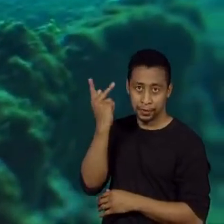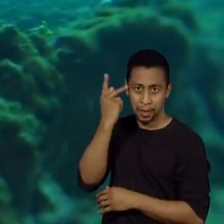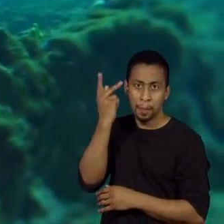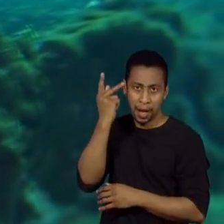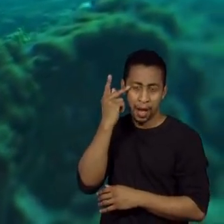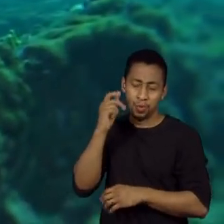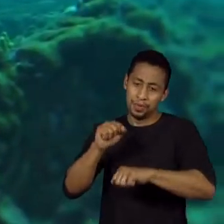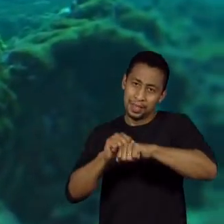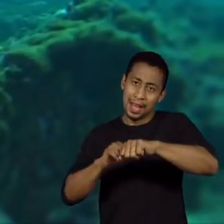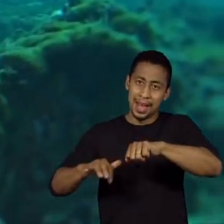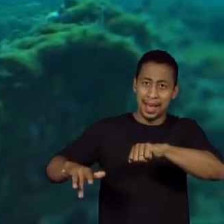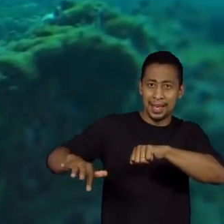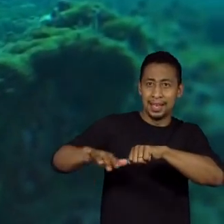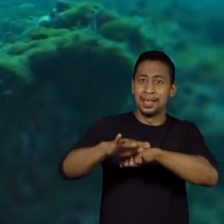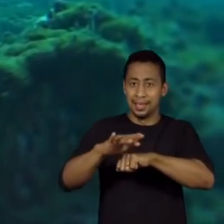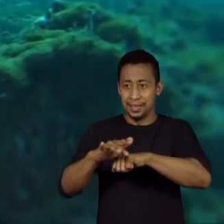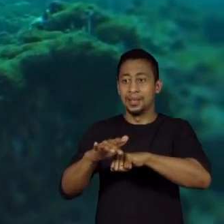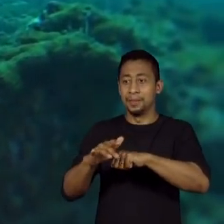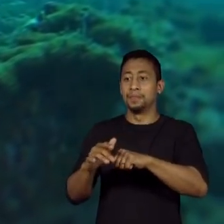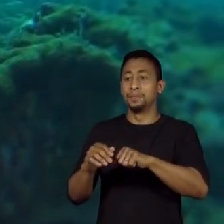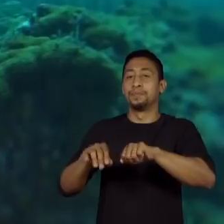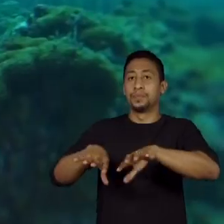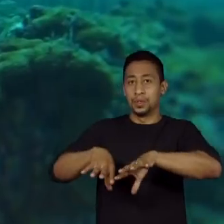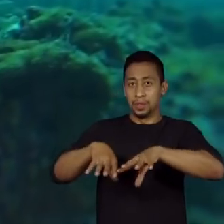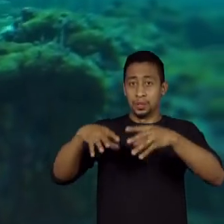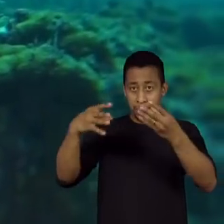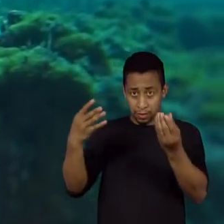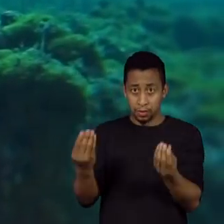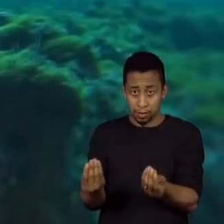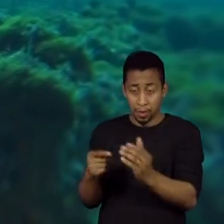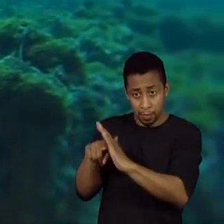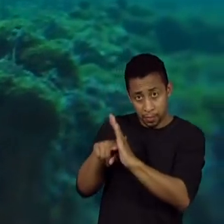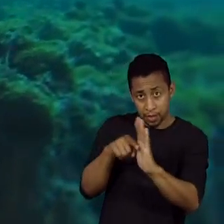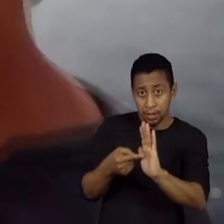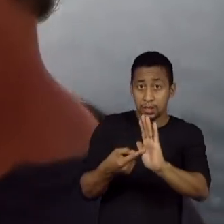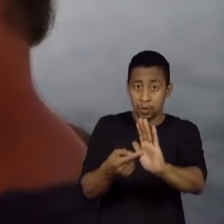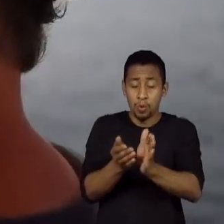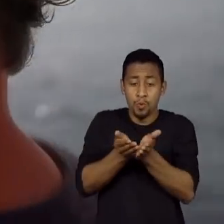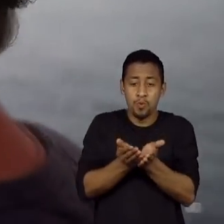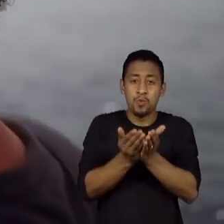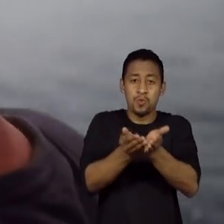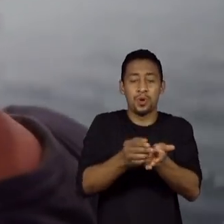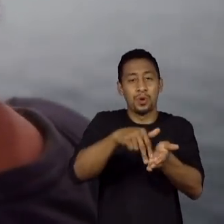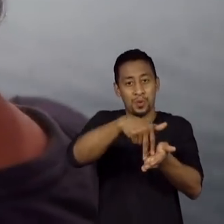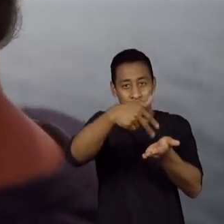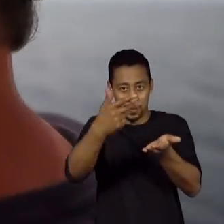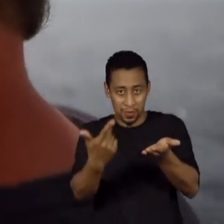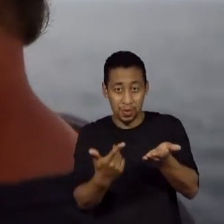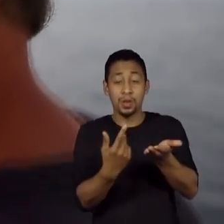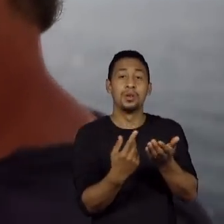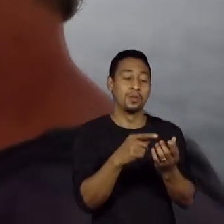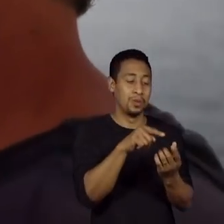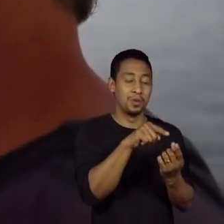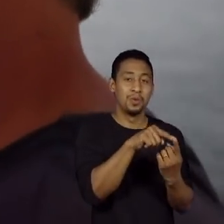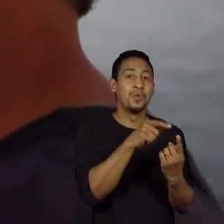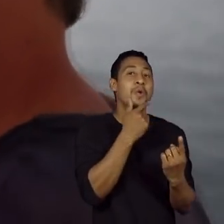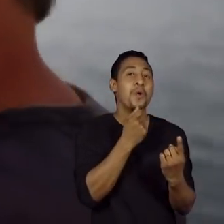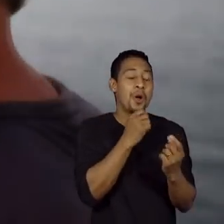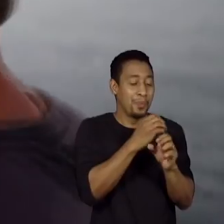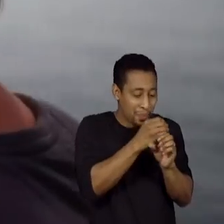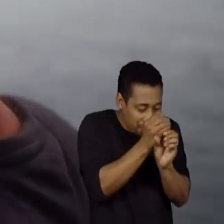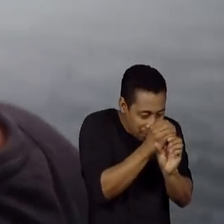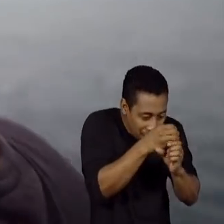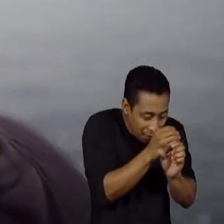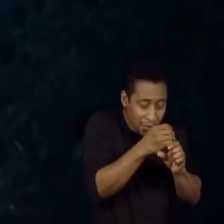Ao descer cerca de 12 metros, a equipe liderada pelo biólogo e professor de Ciências do Mar, Guilherme